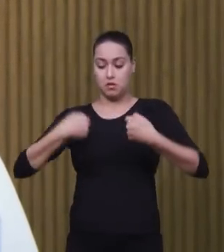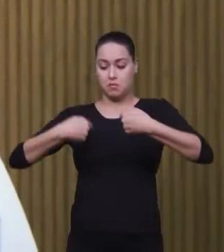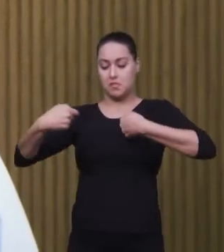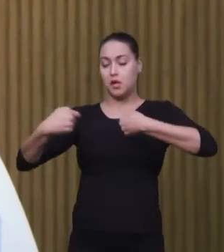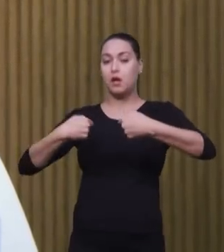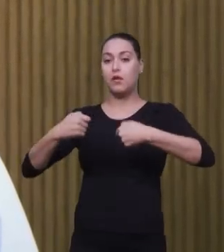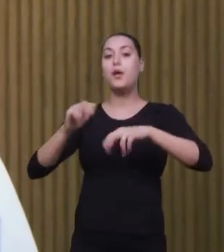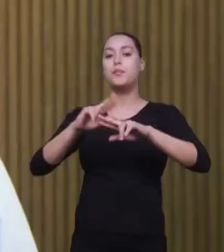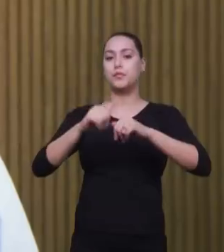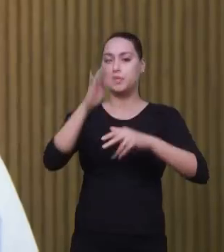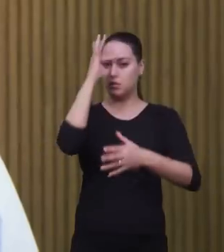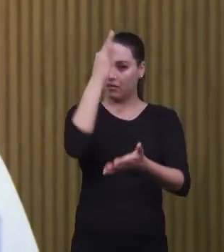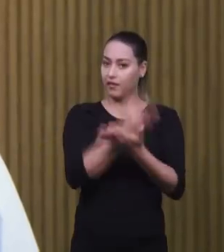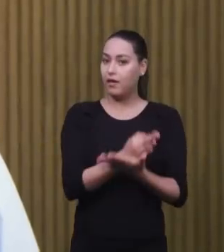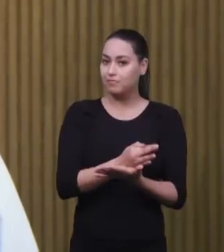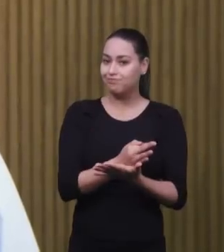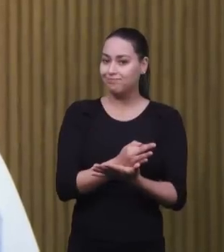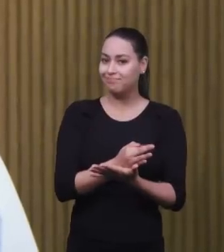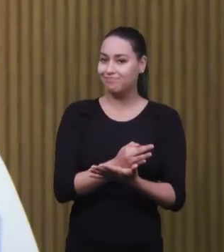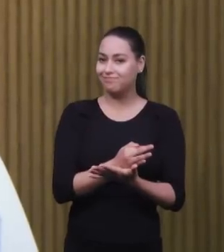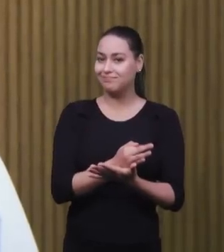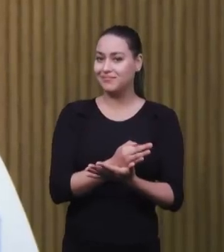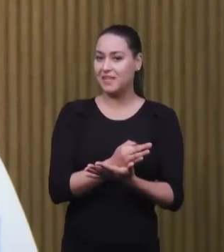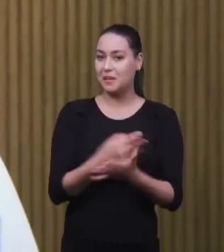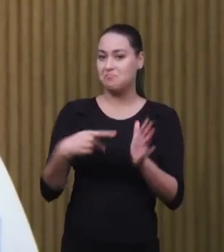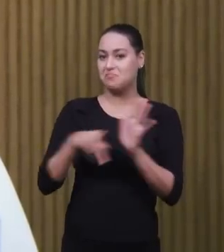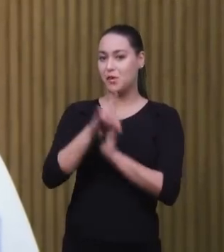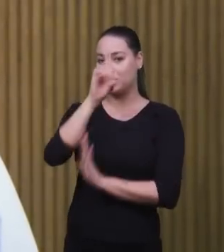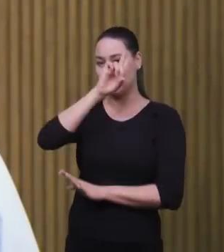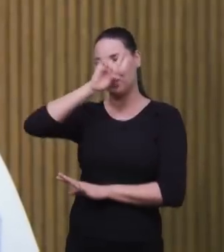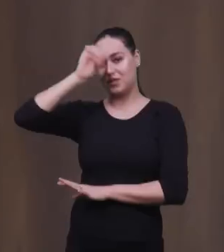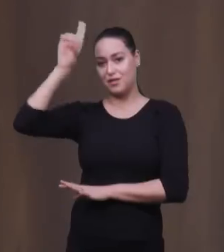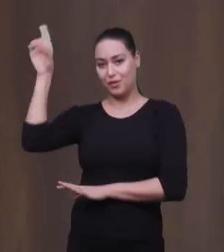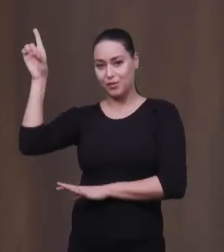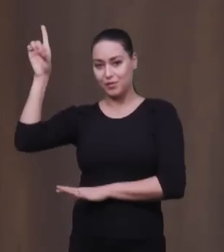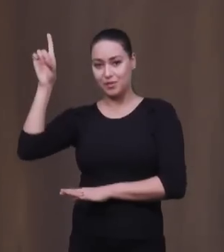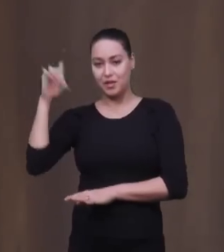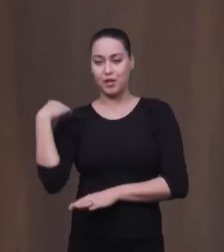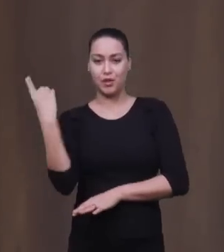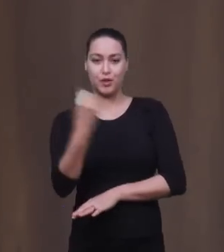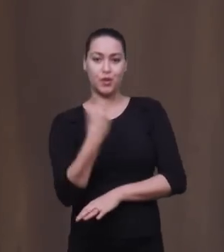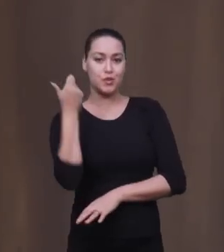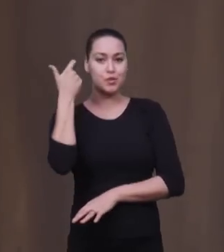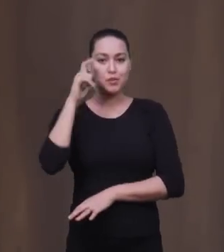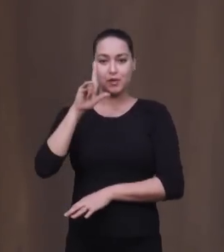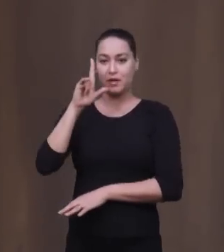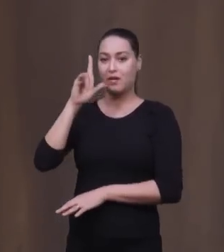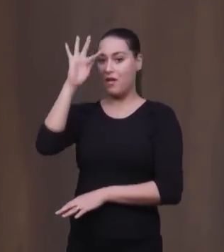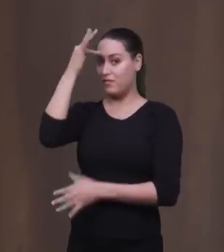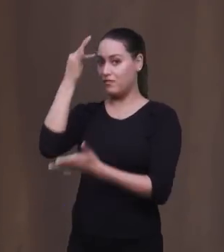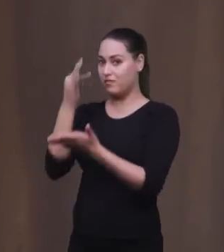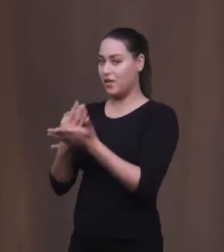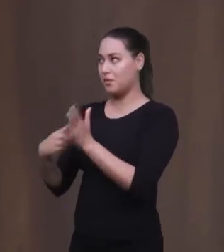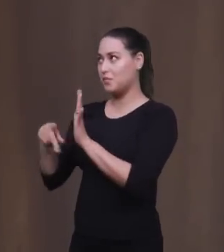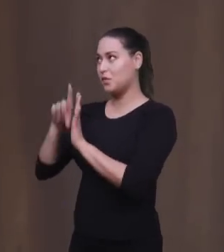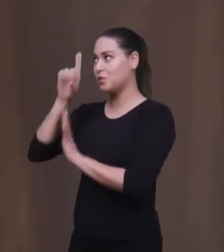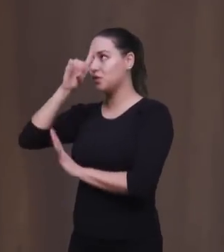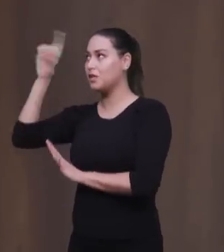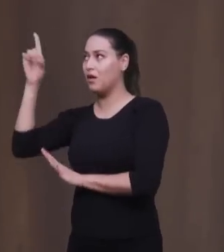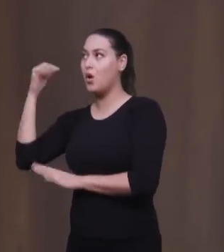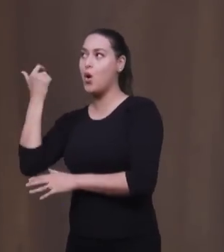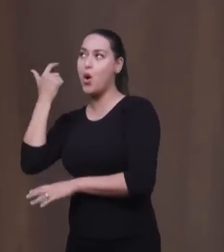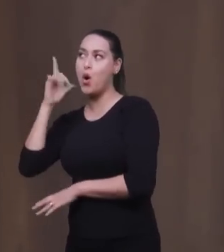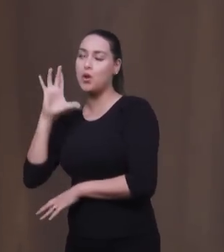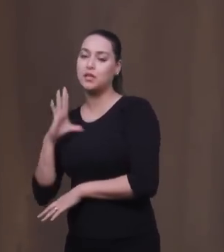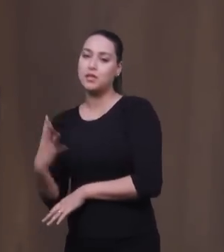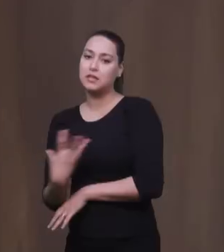a minha vida. Aí isso é fé. Aí essa fé é a que vem de Deus. Alcançando essa fé, eu alcanço salvação.